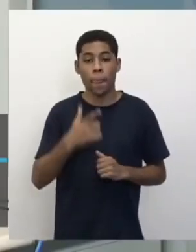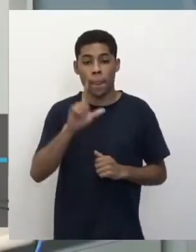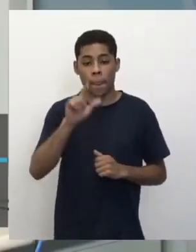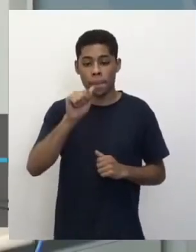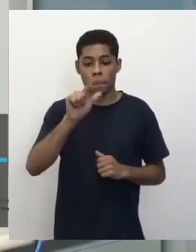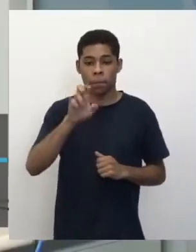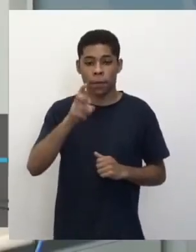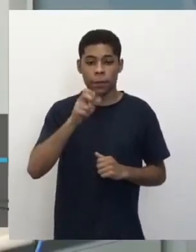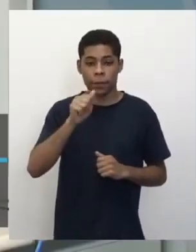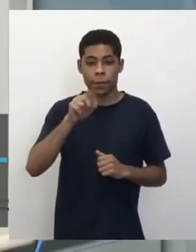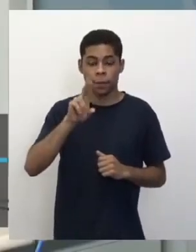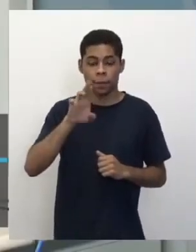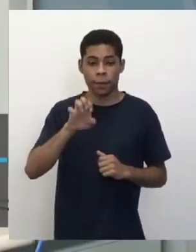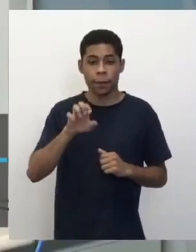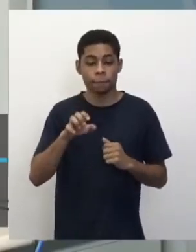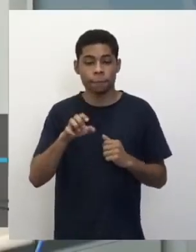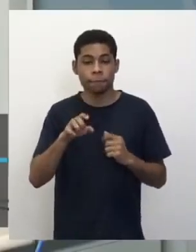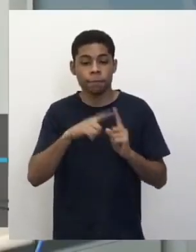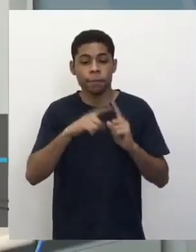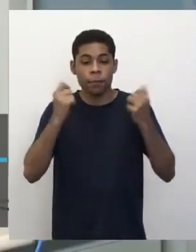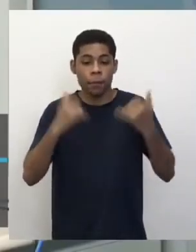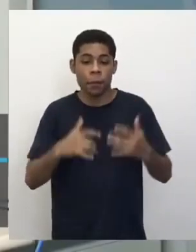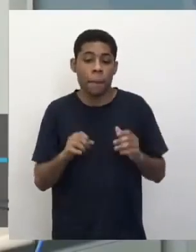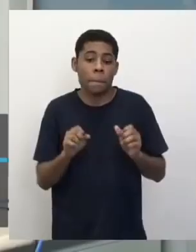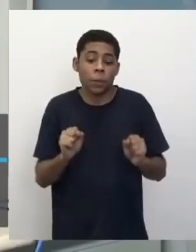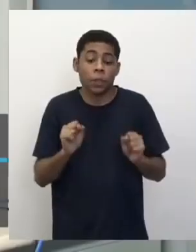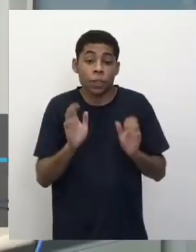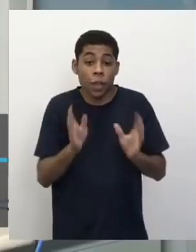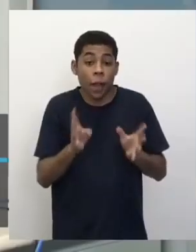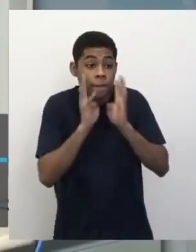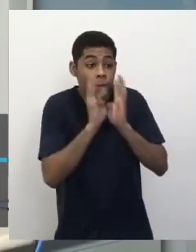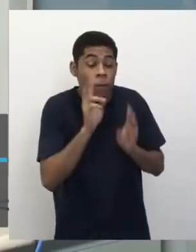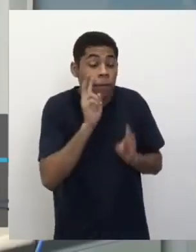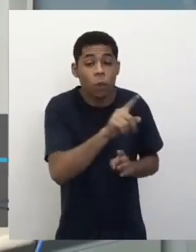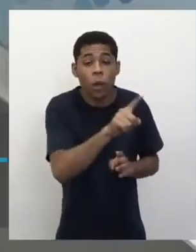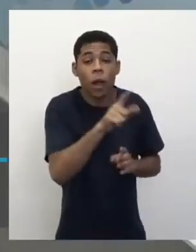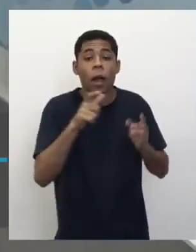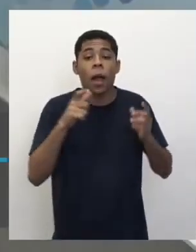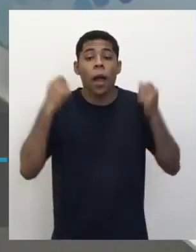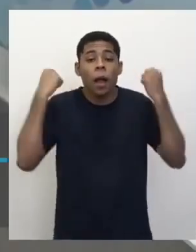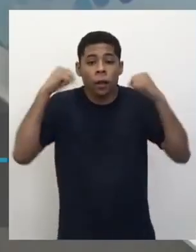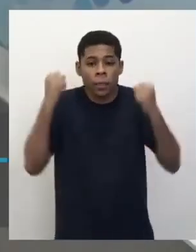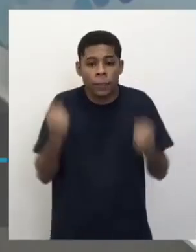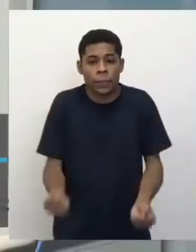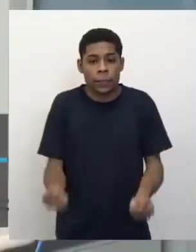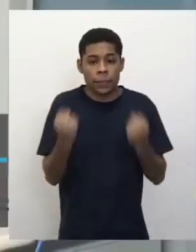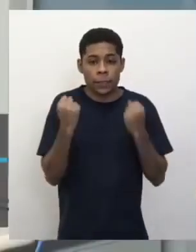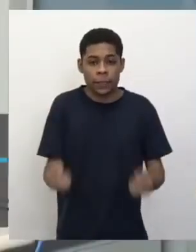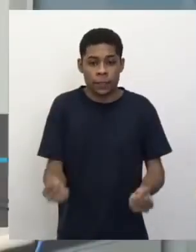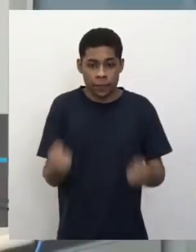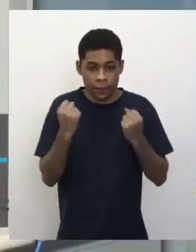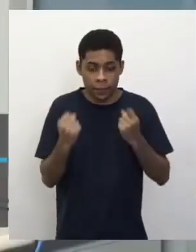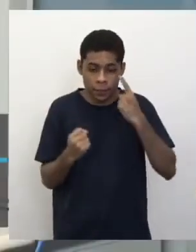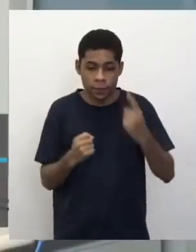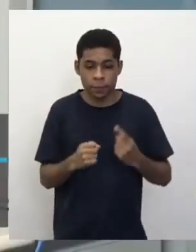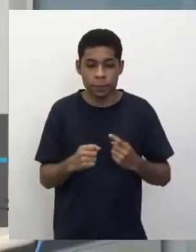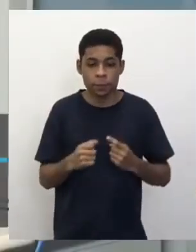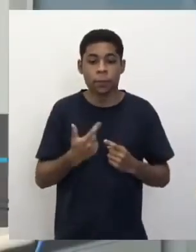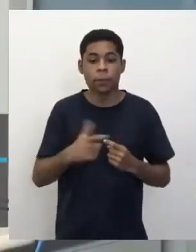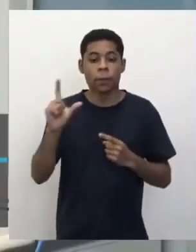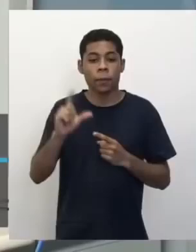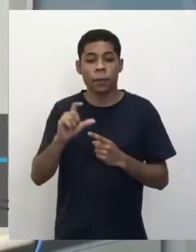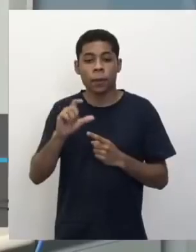Alexandre, da Pro Renata, colocou em que situação? Ele colocou que já ouviu na academia. Tá. Aluna Esther, circuito